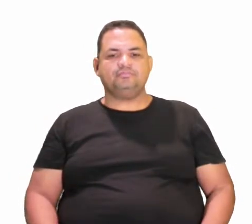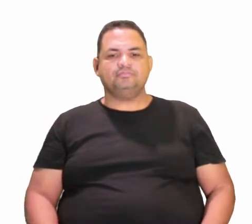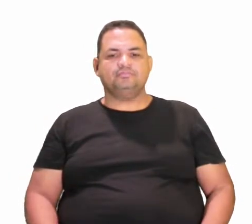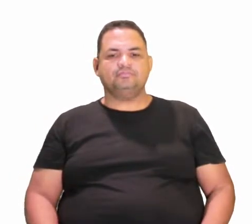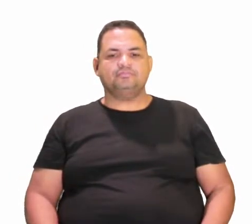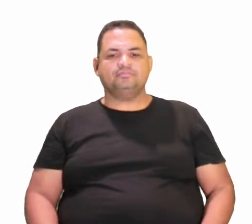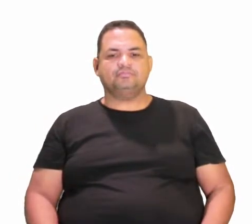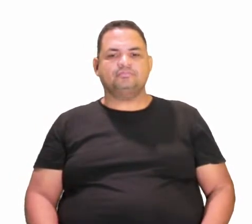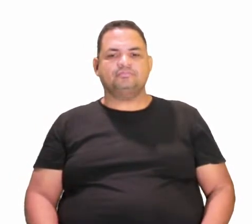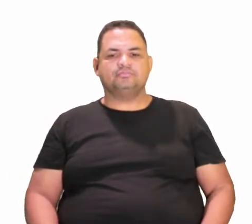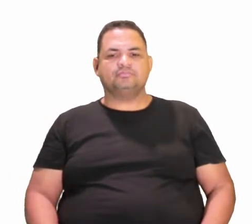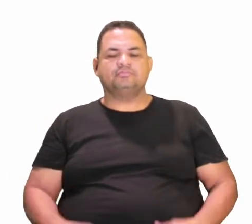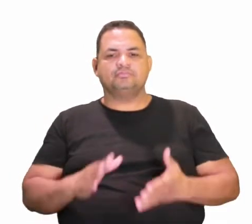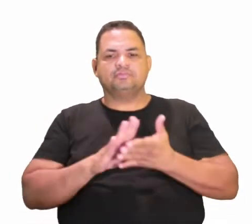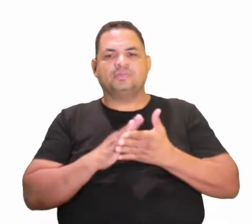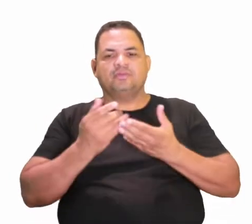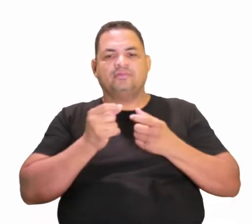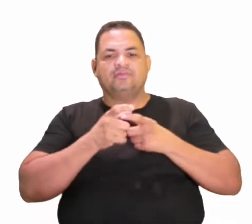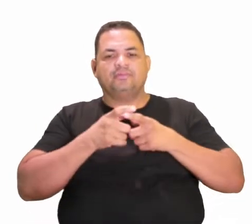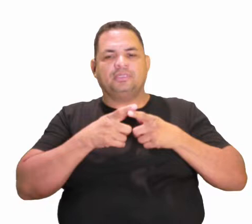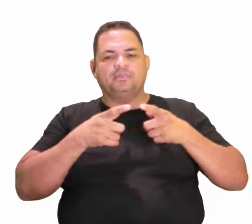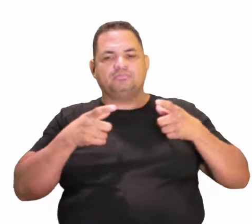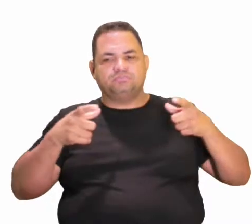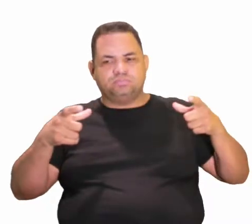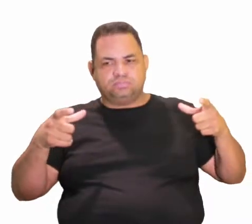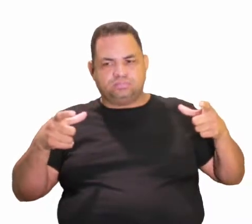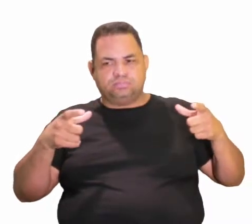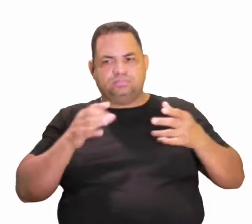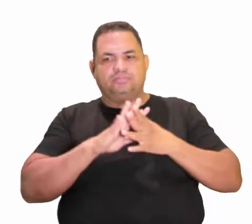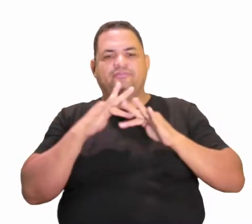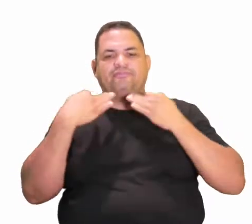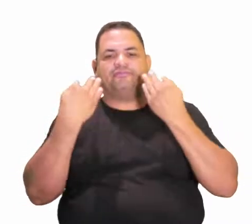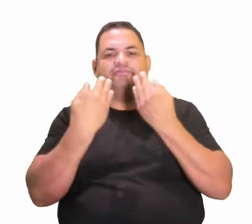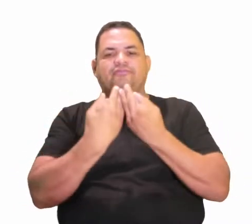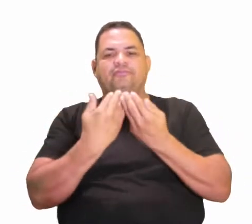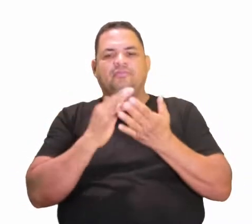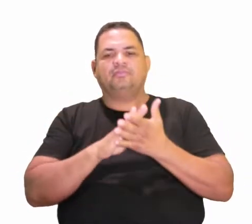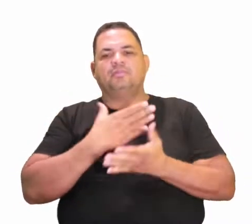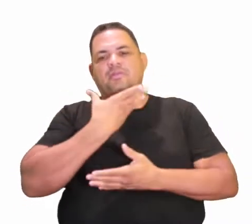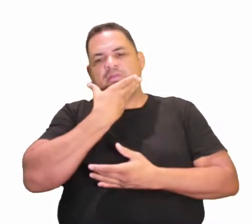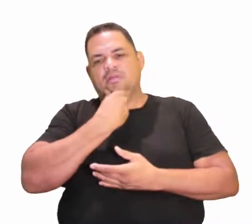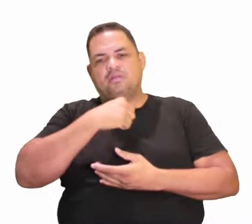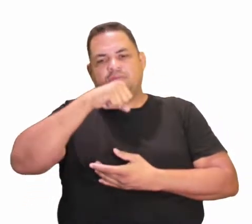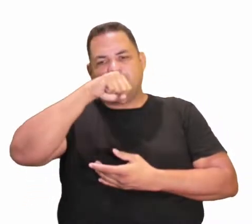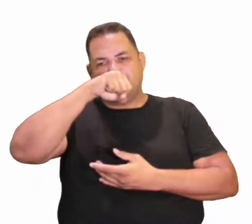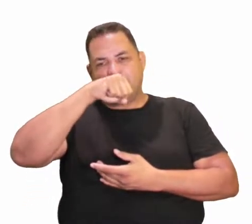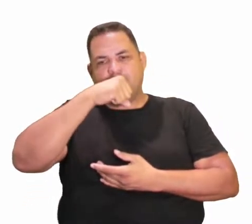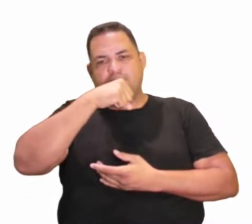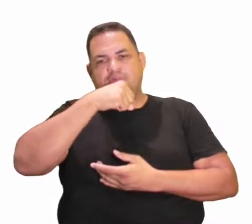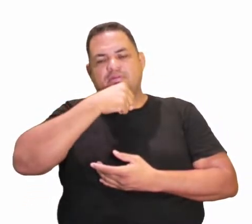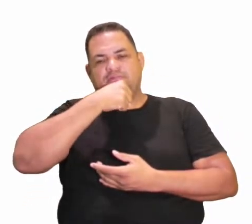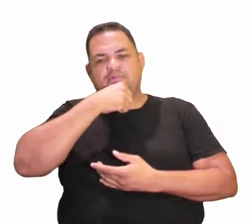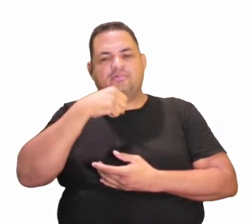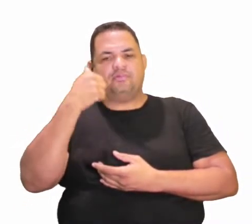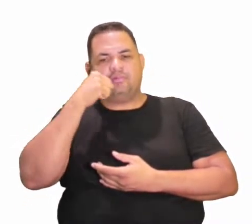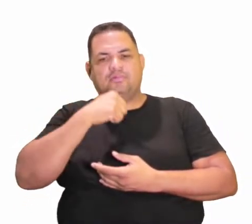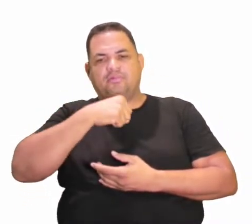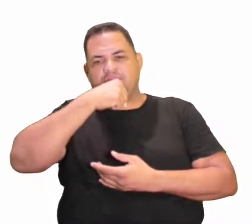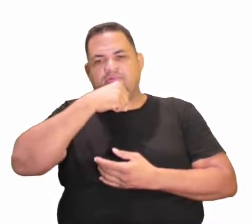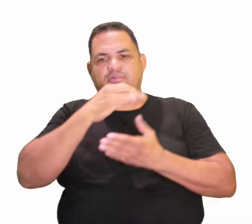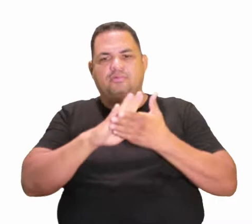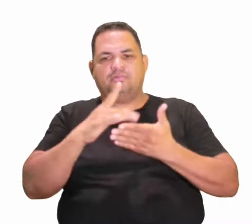extended, que seria estendida, assim, sabe, com mais pessoas, né, no caso aqui avó, avô e assim por diante,